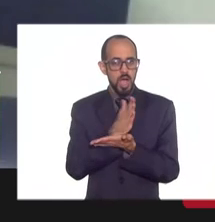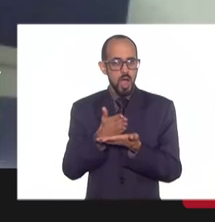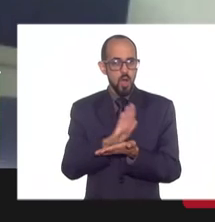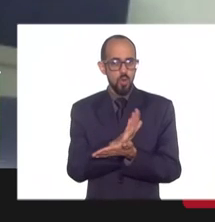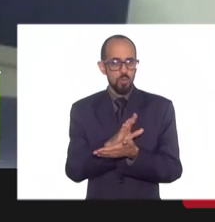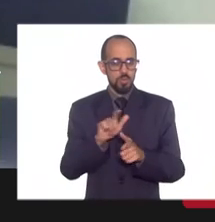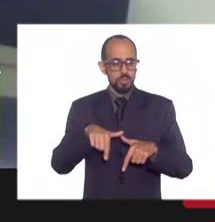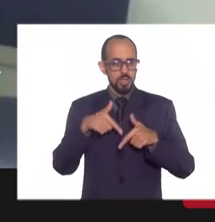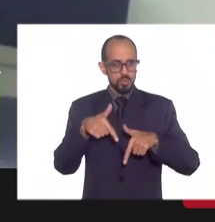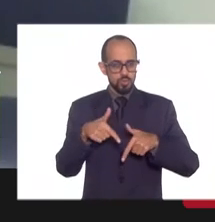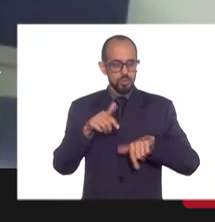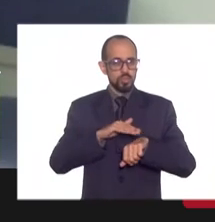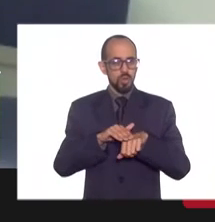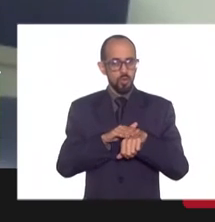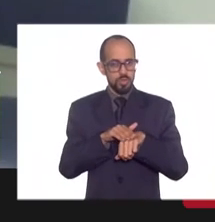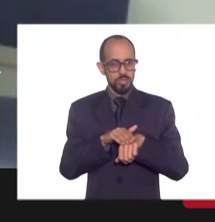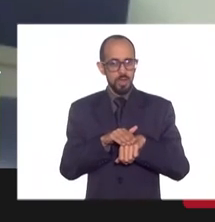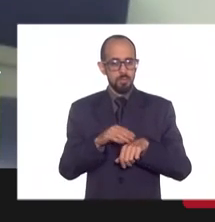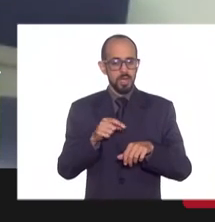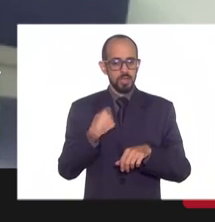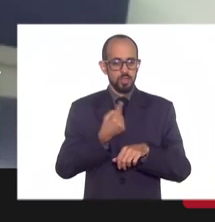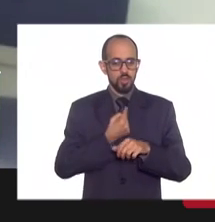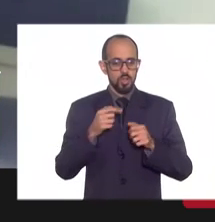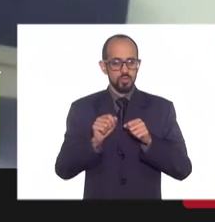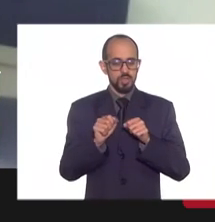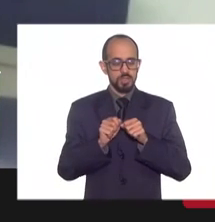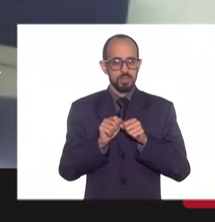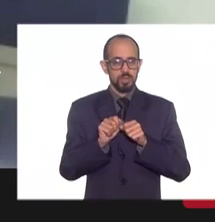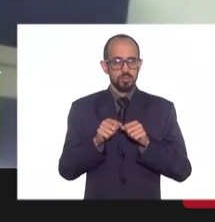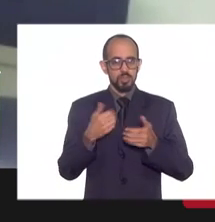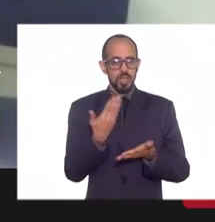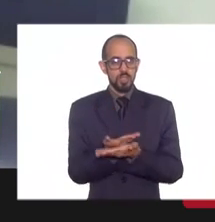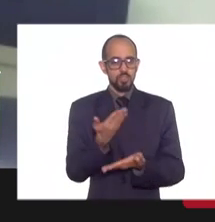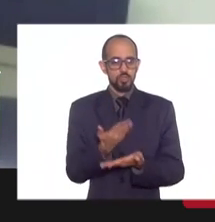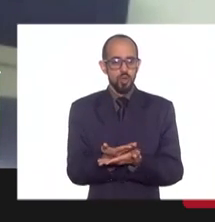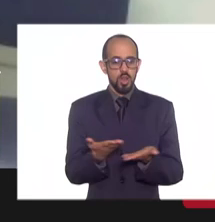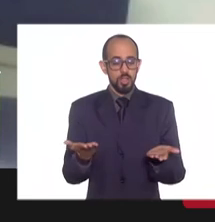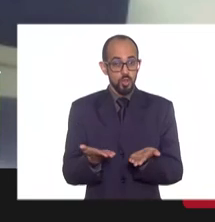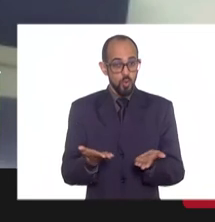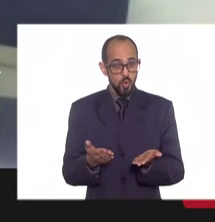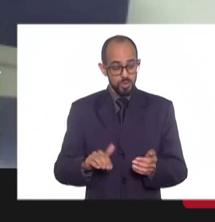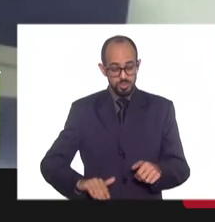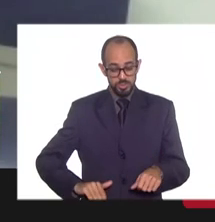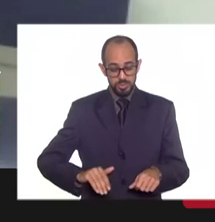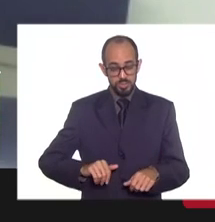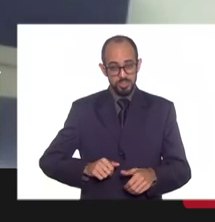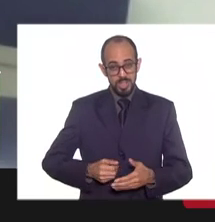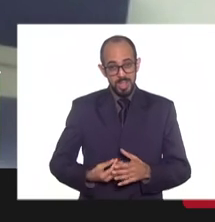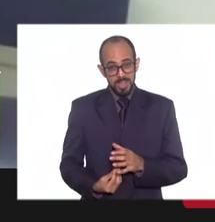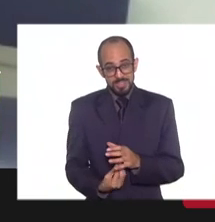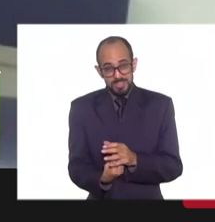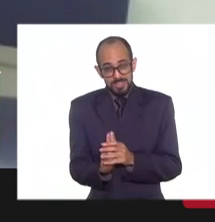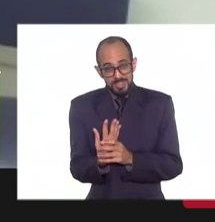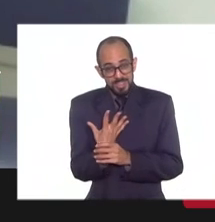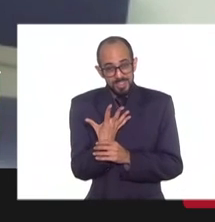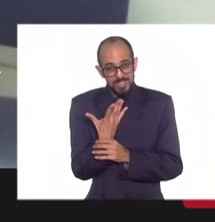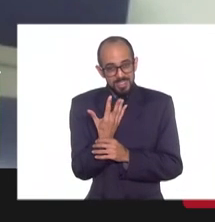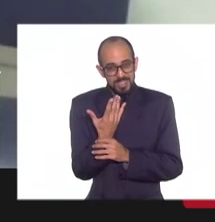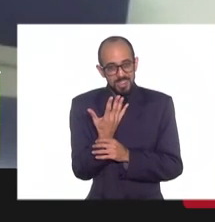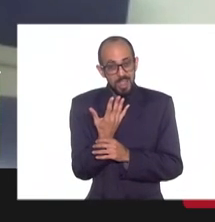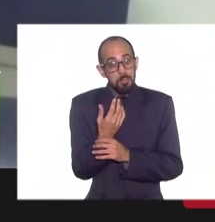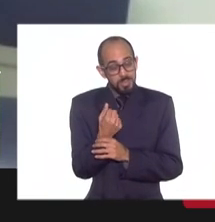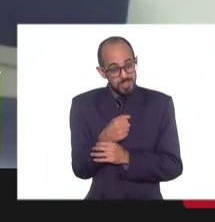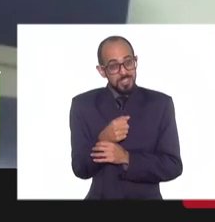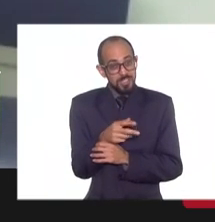conversando pra que a gente faça porque a nossa escola né que hoje é um bebezinho possa crescer saudável né e com